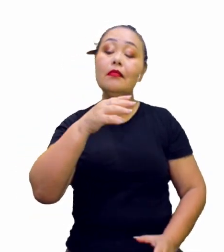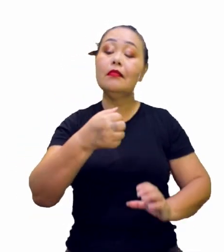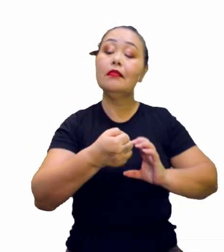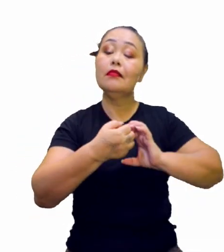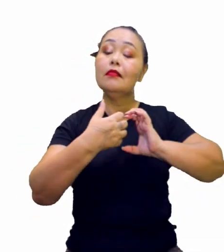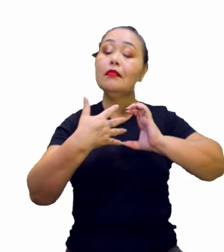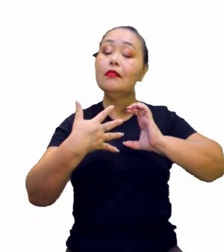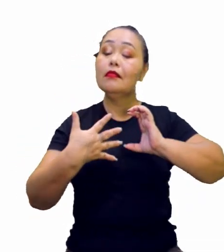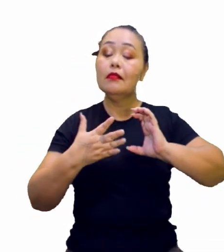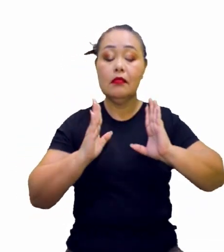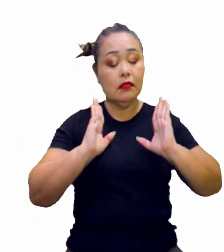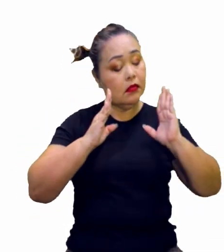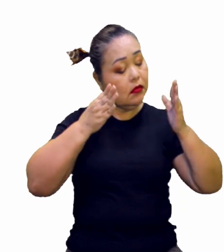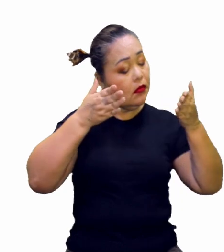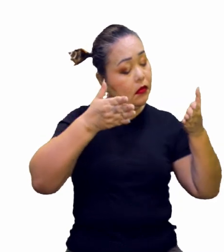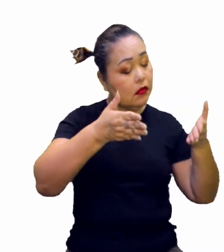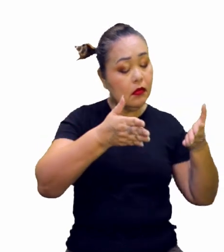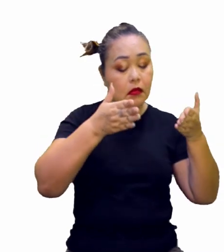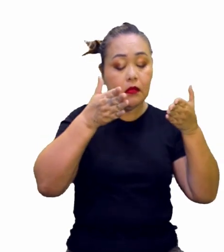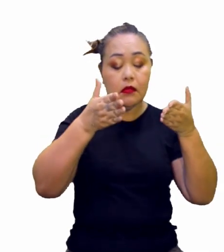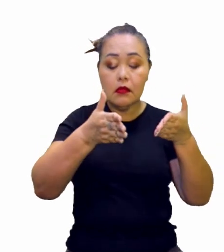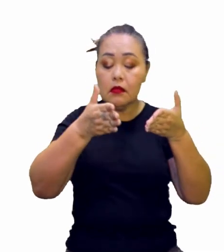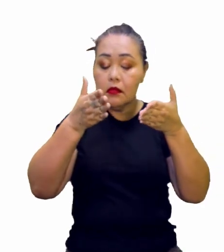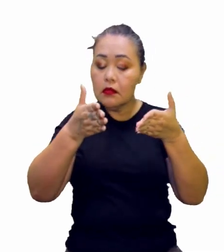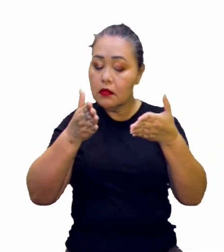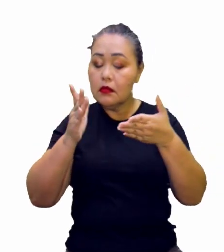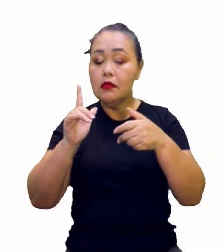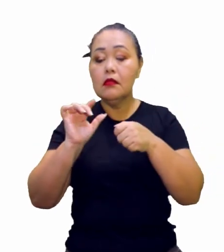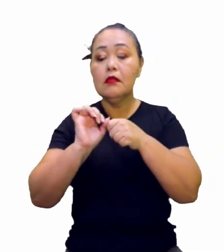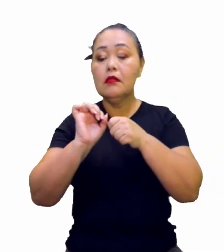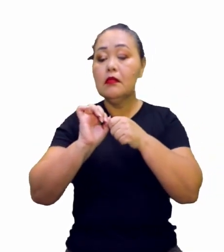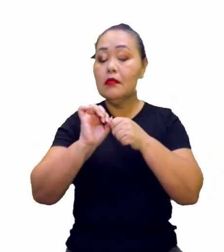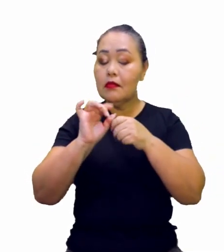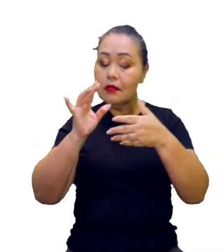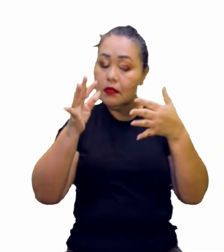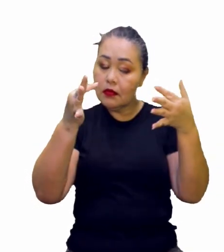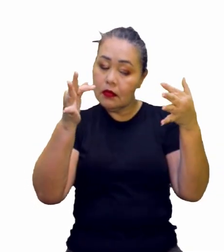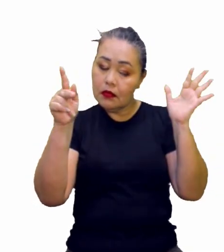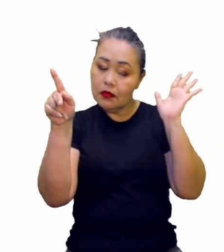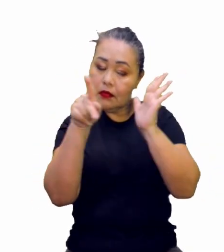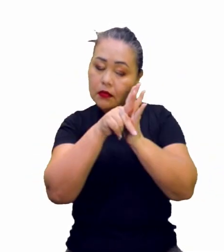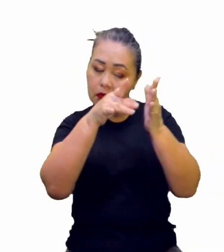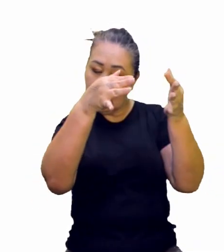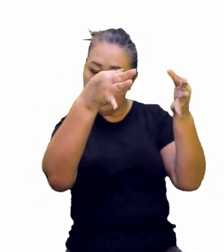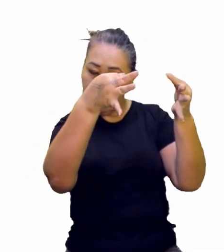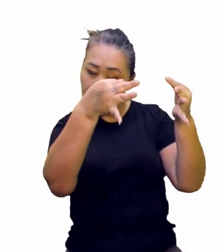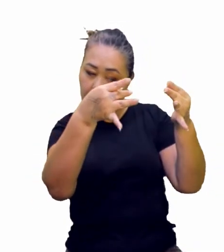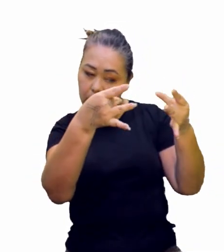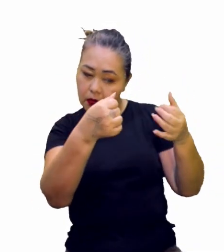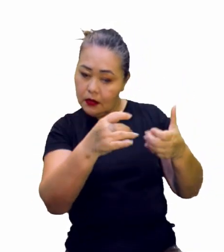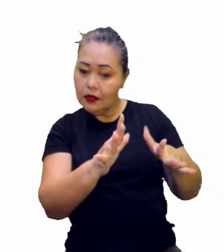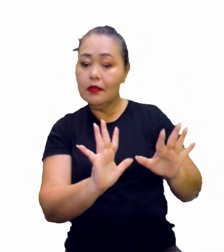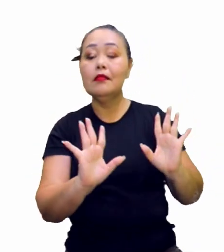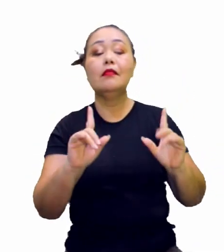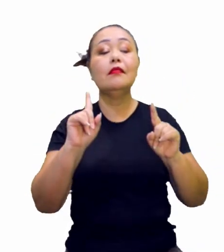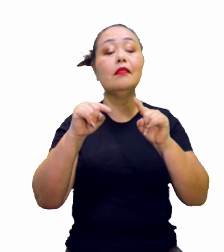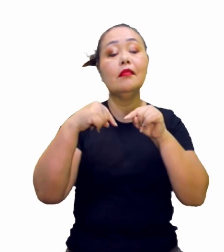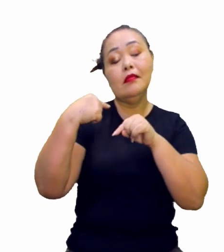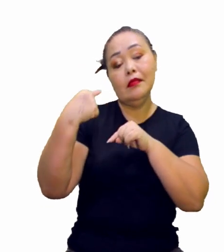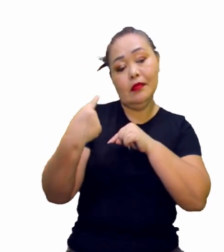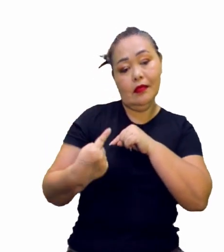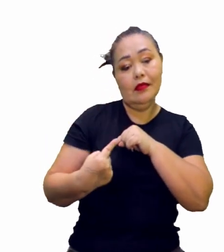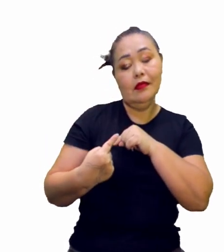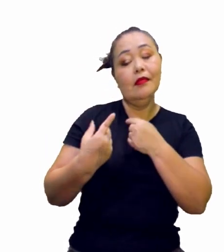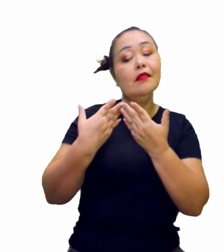característico específico com determinadas peculiaridades. E depois, na